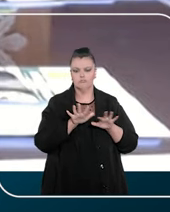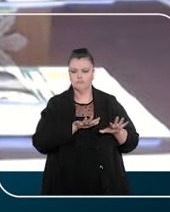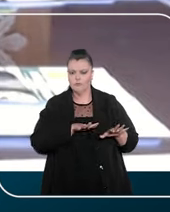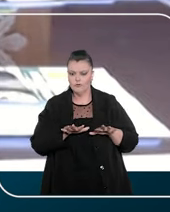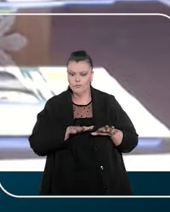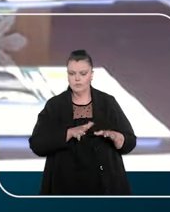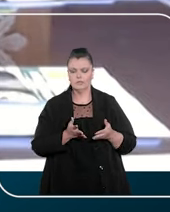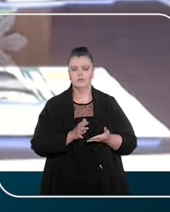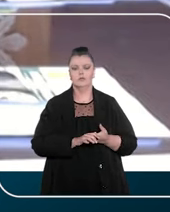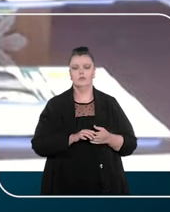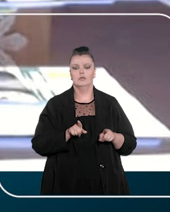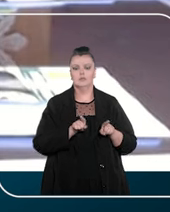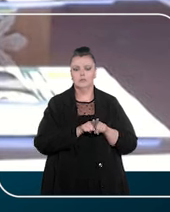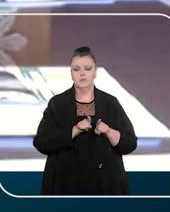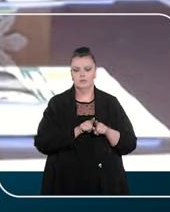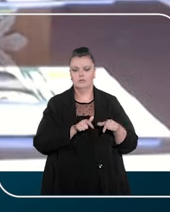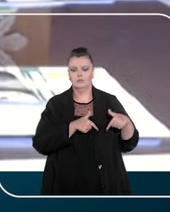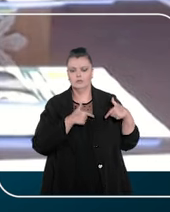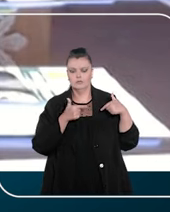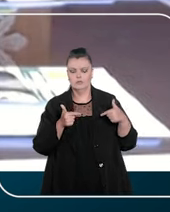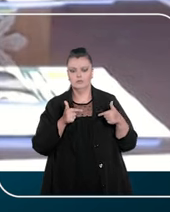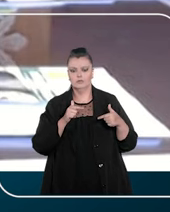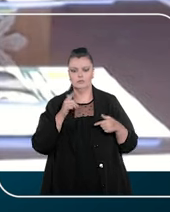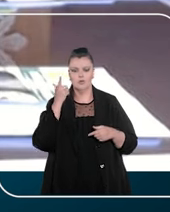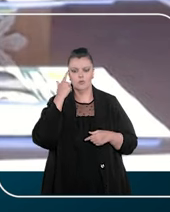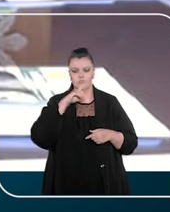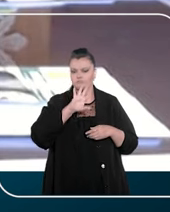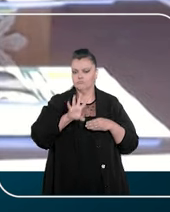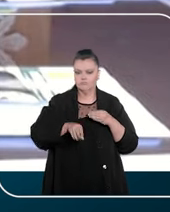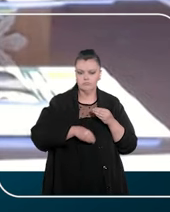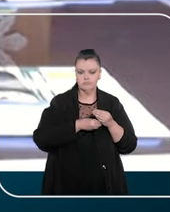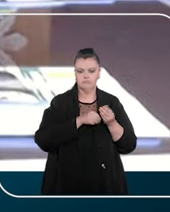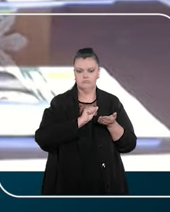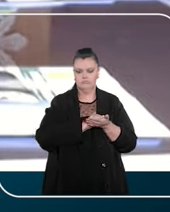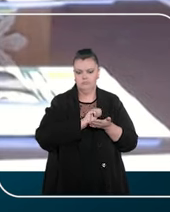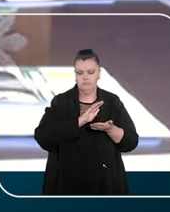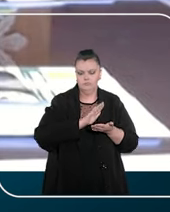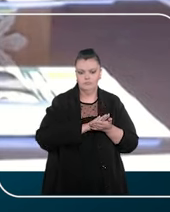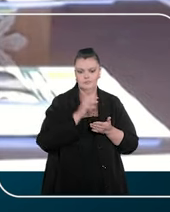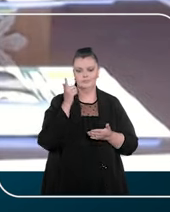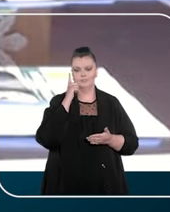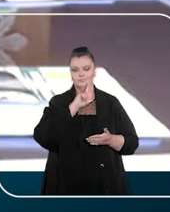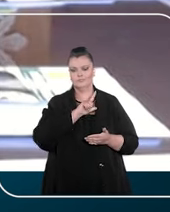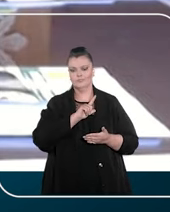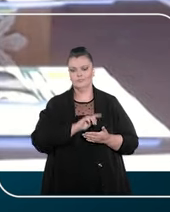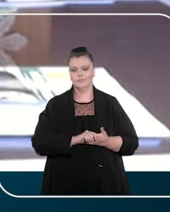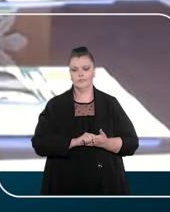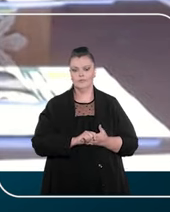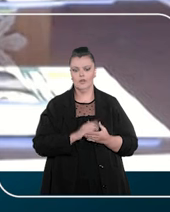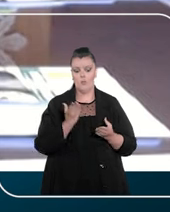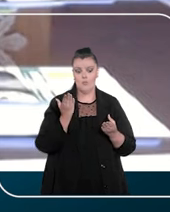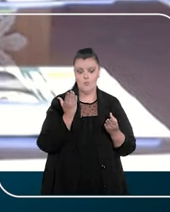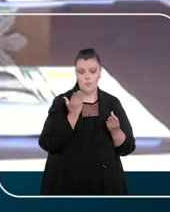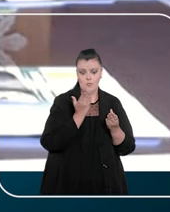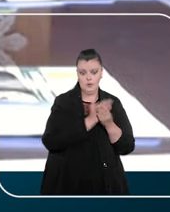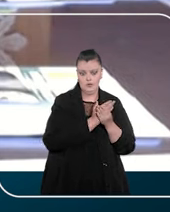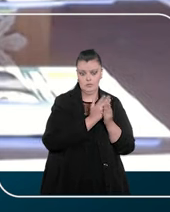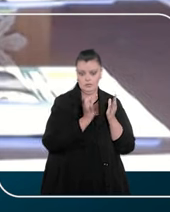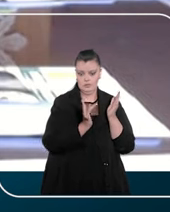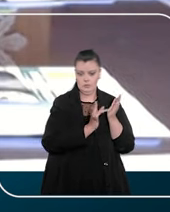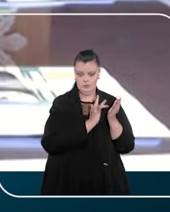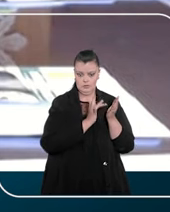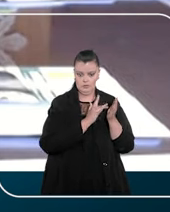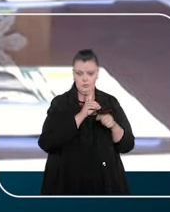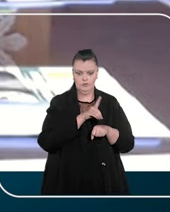Justiça, arregaçou as mangas e conseguiu implantar de uma forma magnífica o processo digital, que